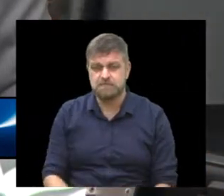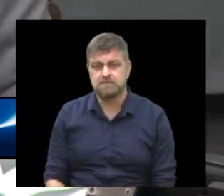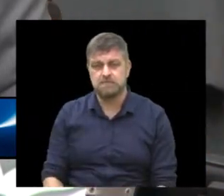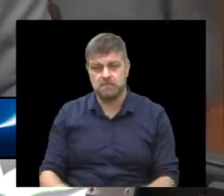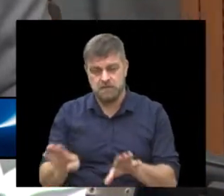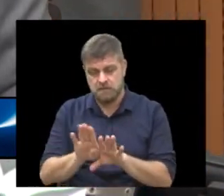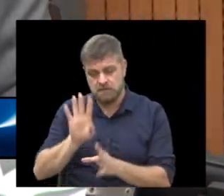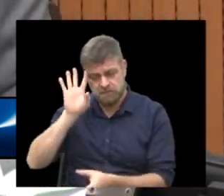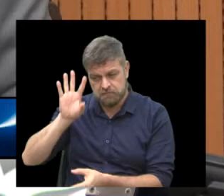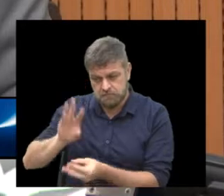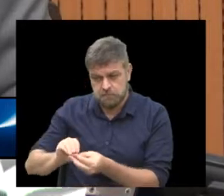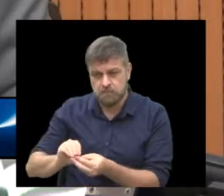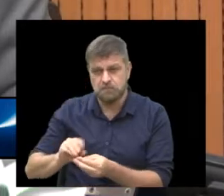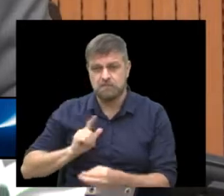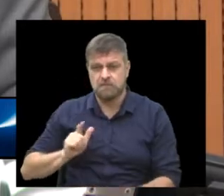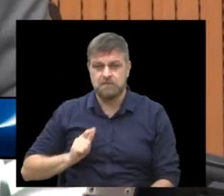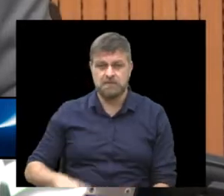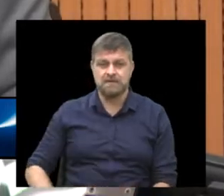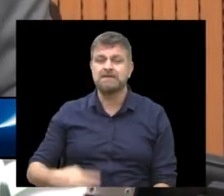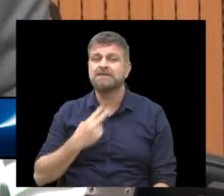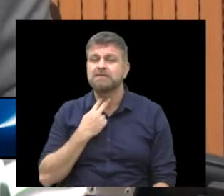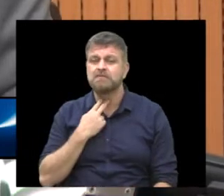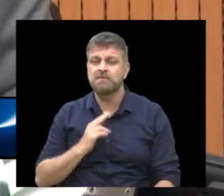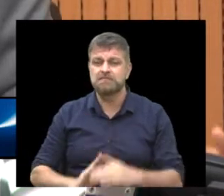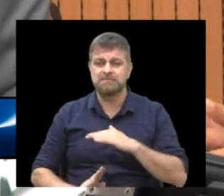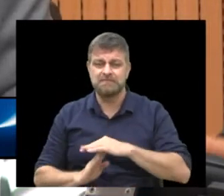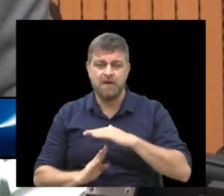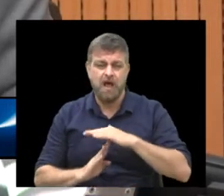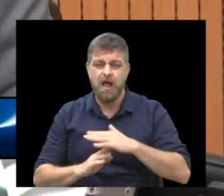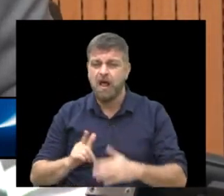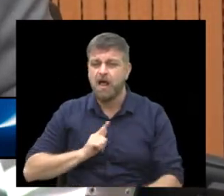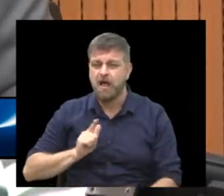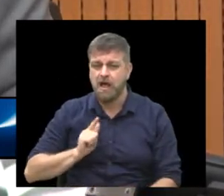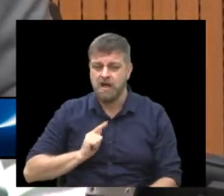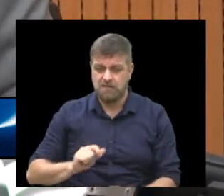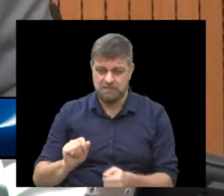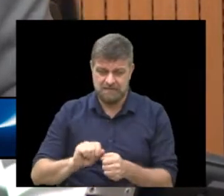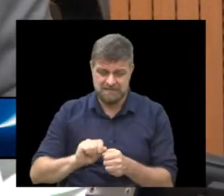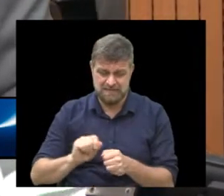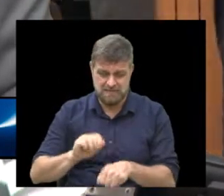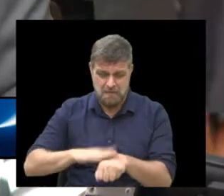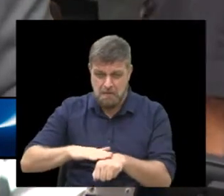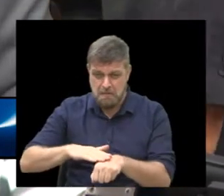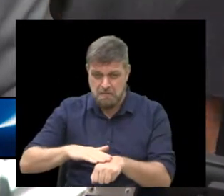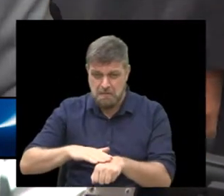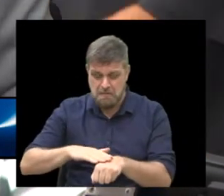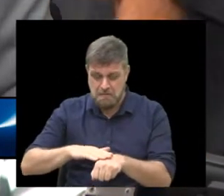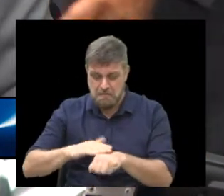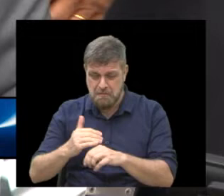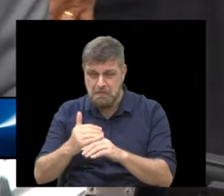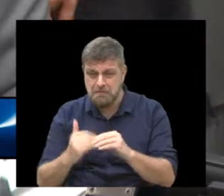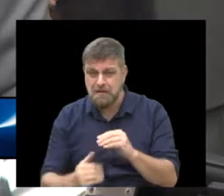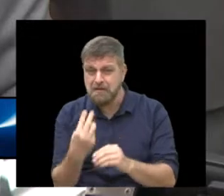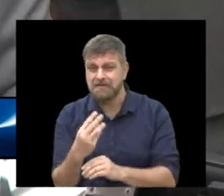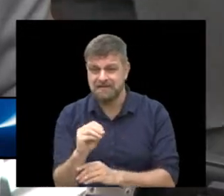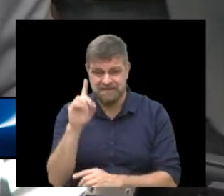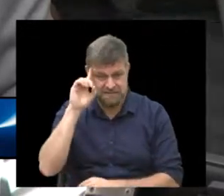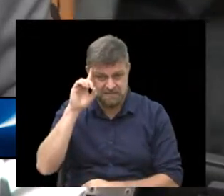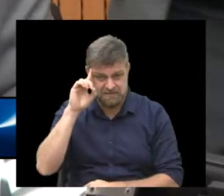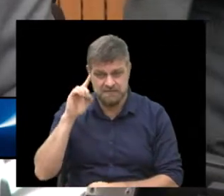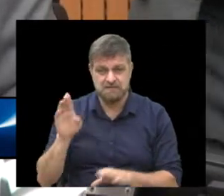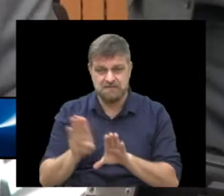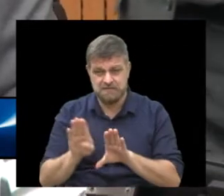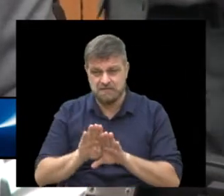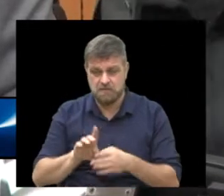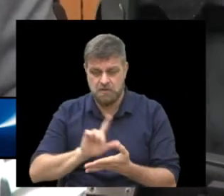Considerando, por fim, que a licença não pode ser pleiteada ou mesmo renovada por um período inferior a 30 dias,